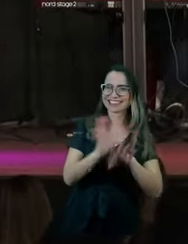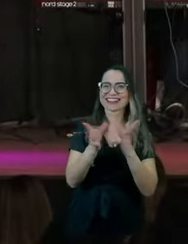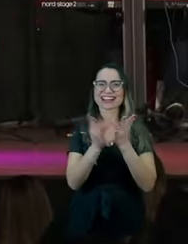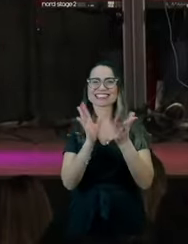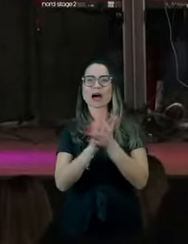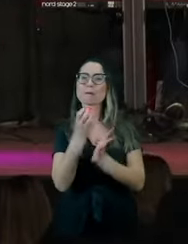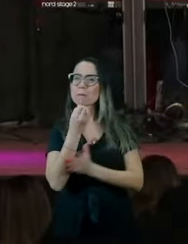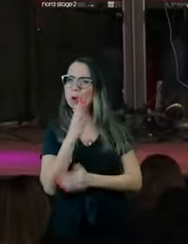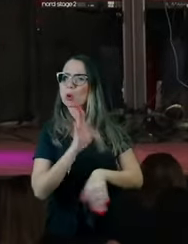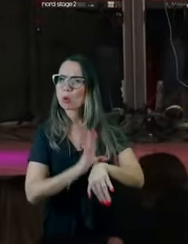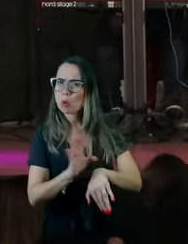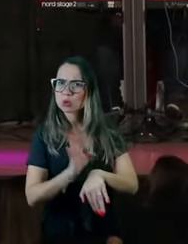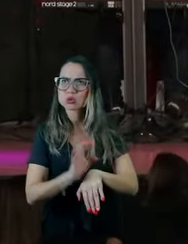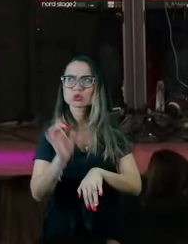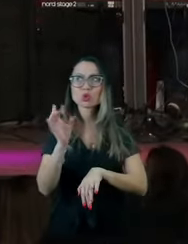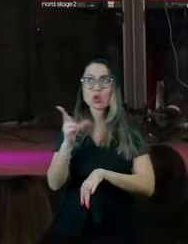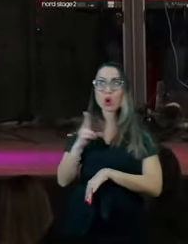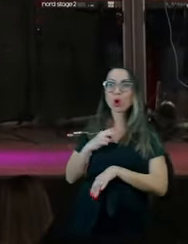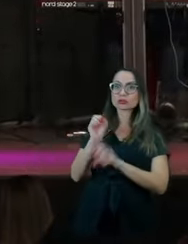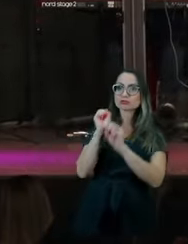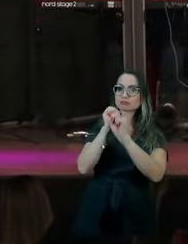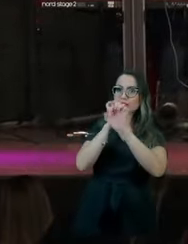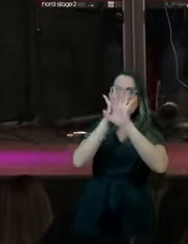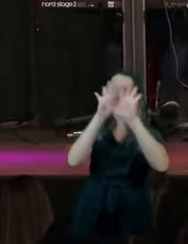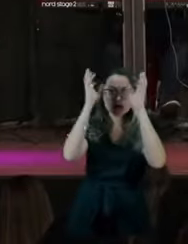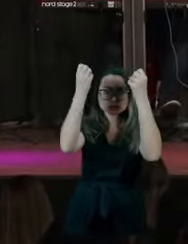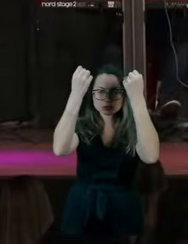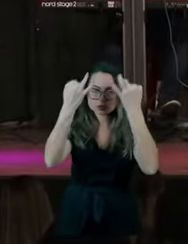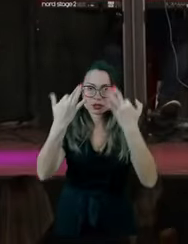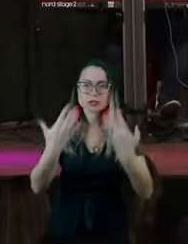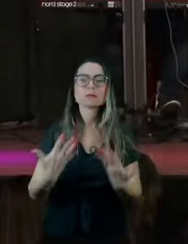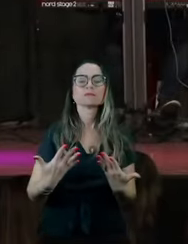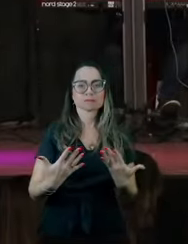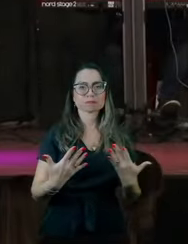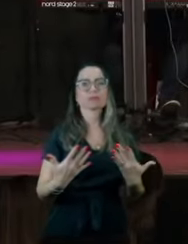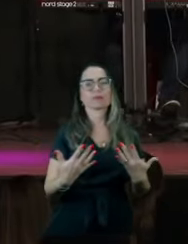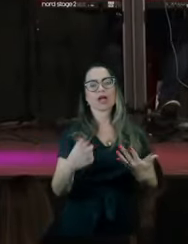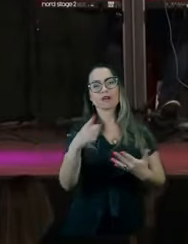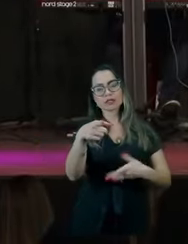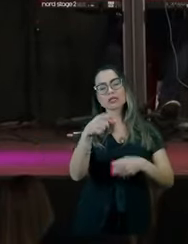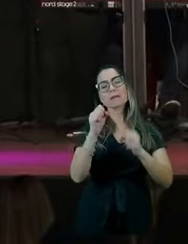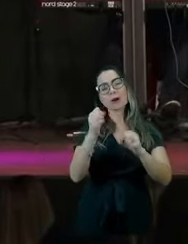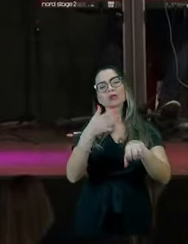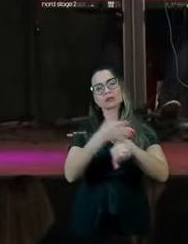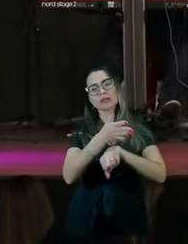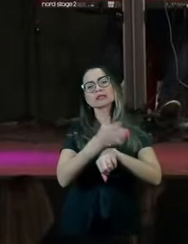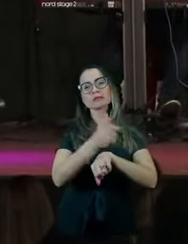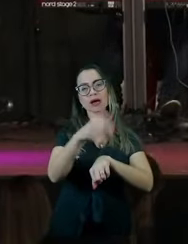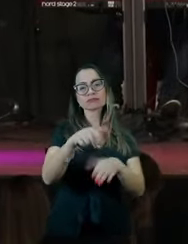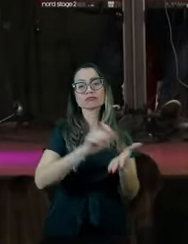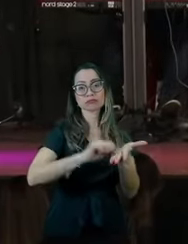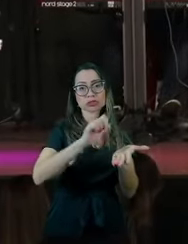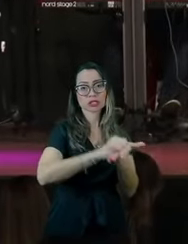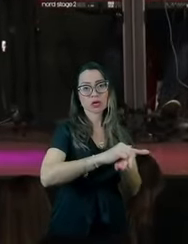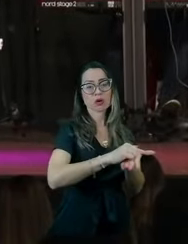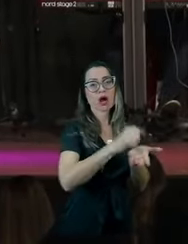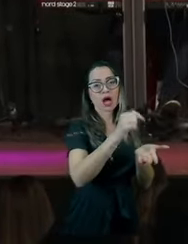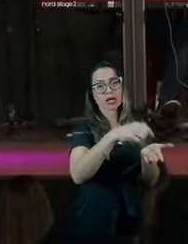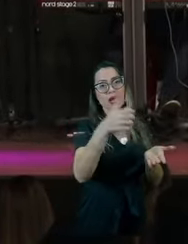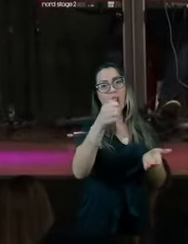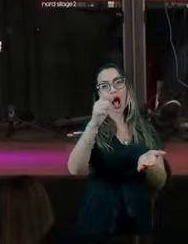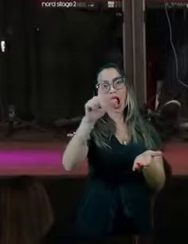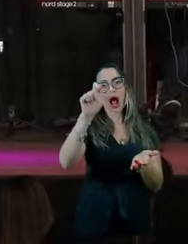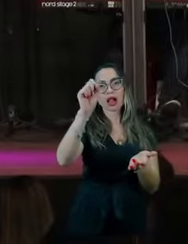tão esclarecedor, com a Eliane e com o Dirceu. Então vocês podem estar vindo aqui, aliás, fazendo uma inscrição aqui com a Lani, né?